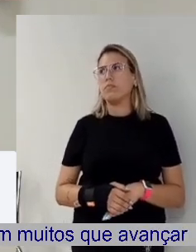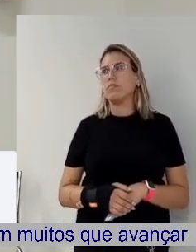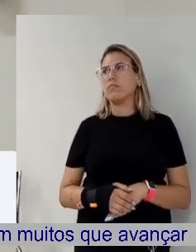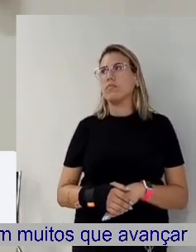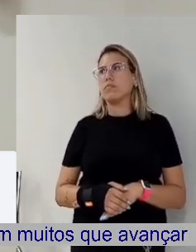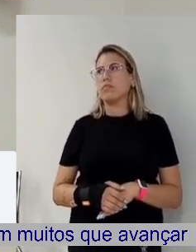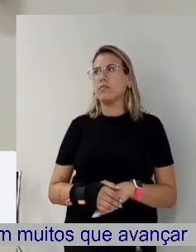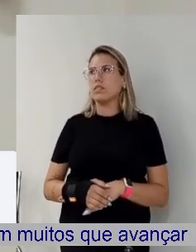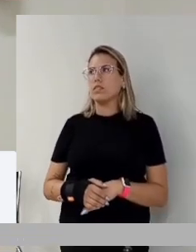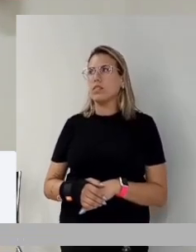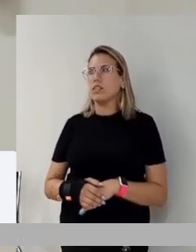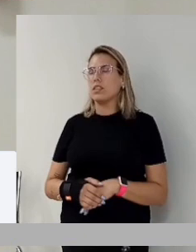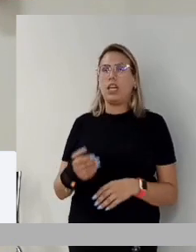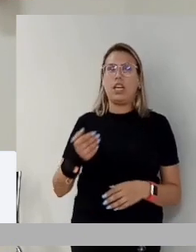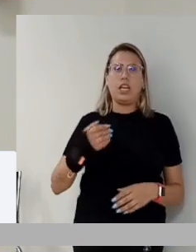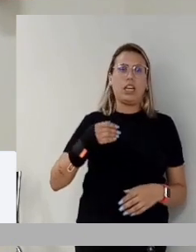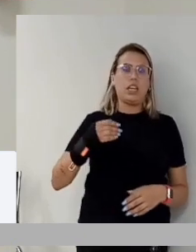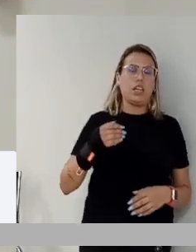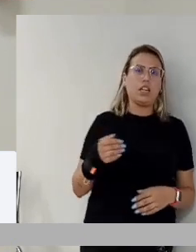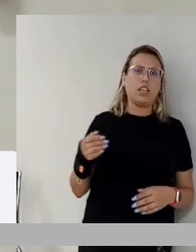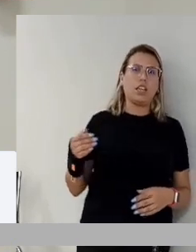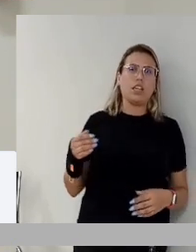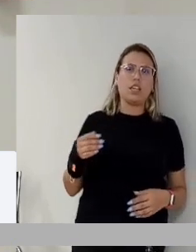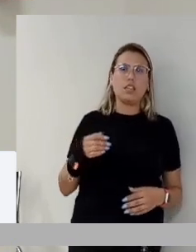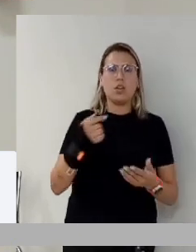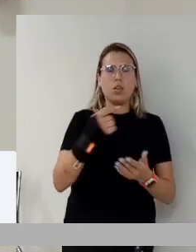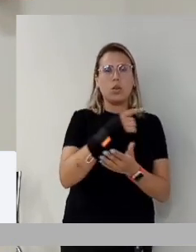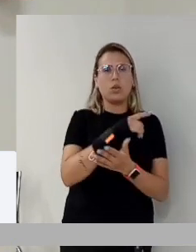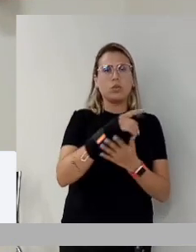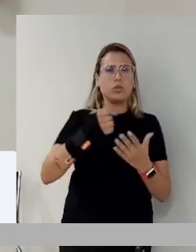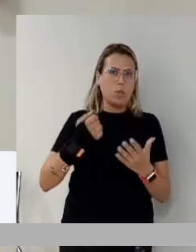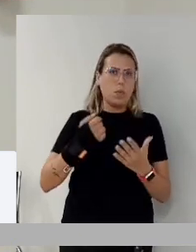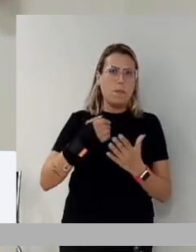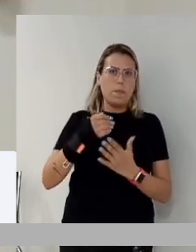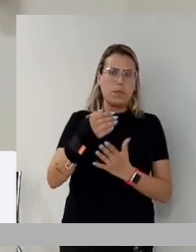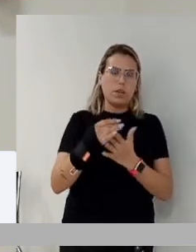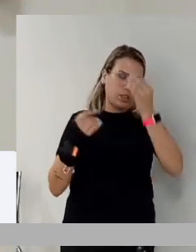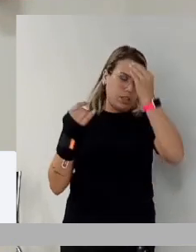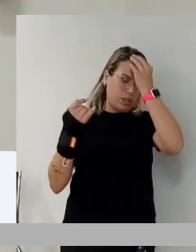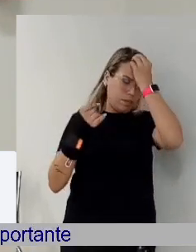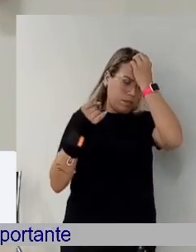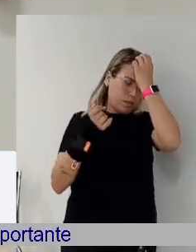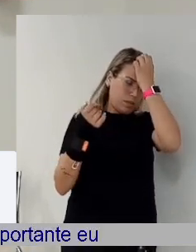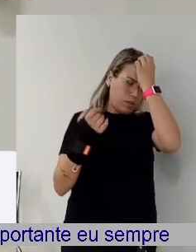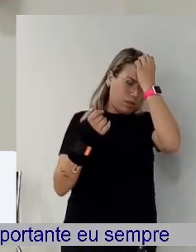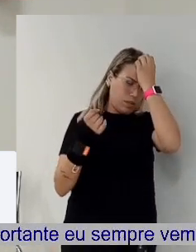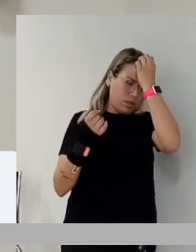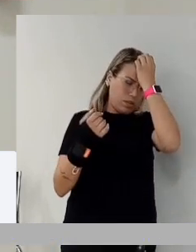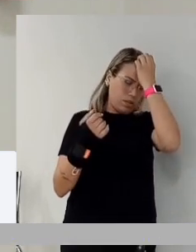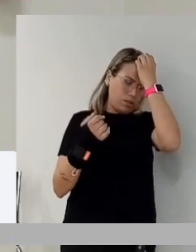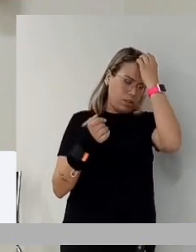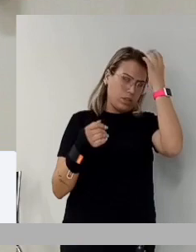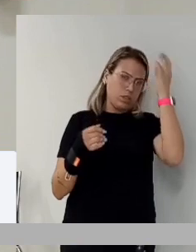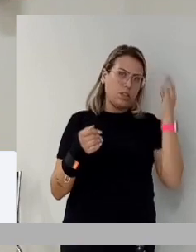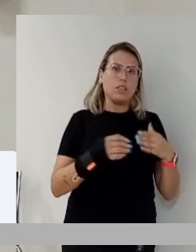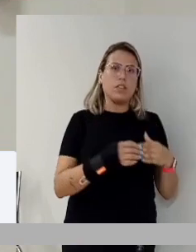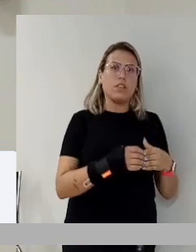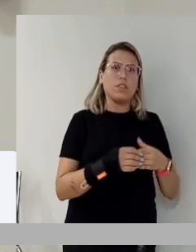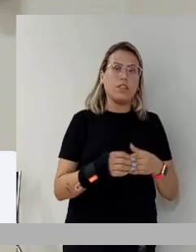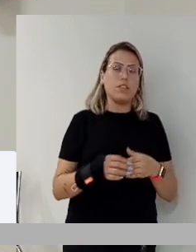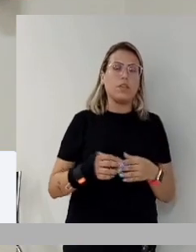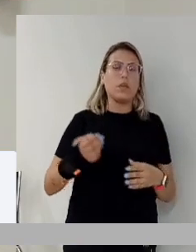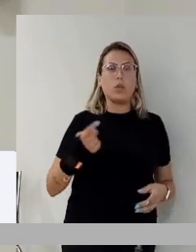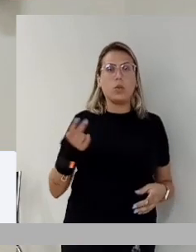avançar eu tenho o tem outros números aqui que é importante Eu sempre venho com números O que vale é números né